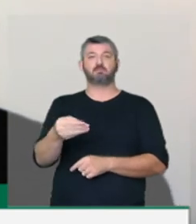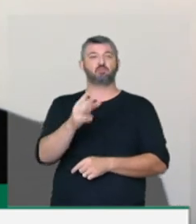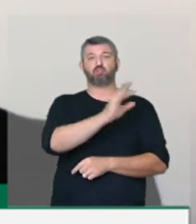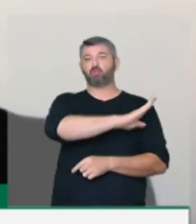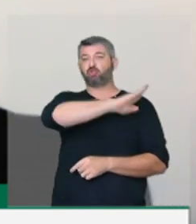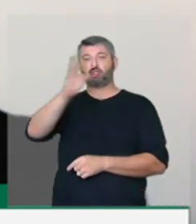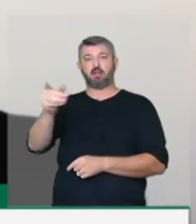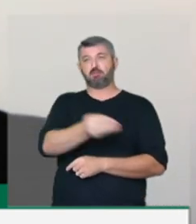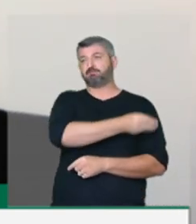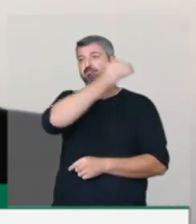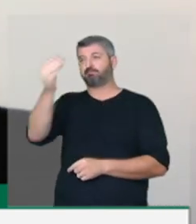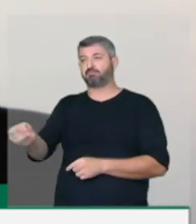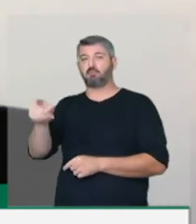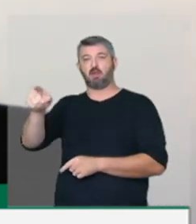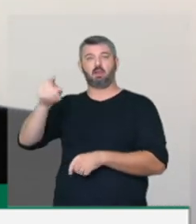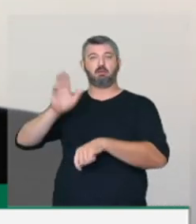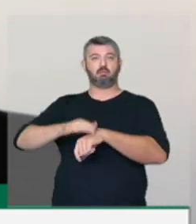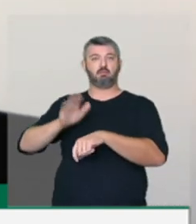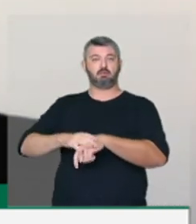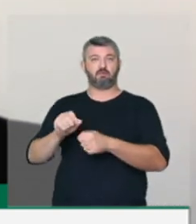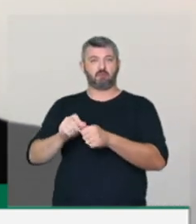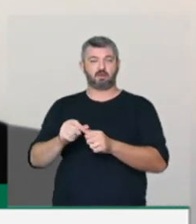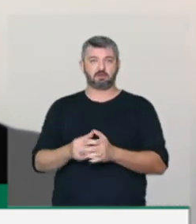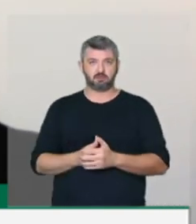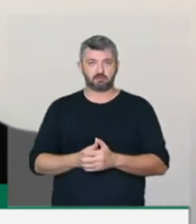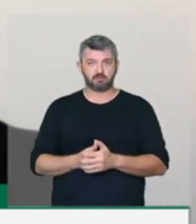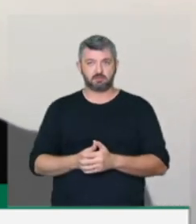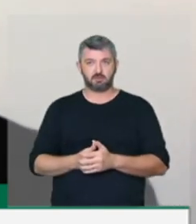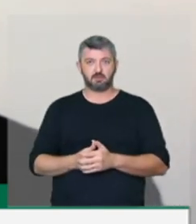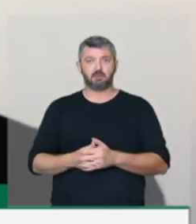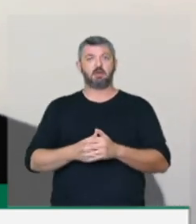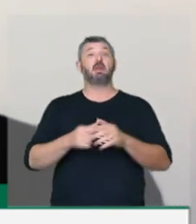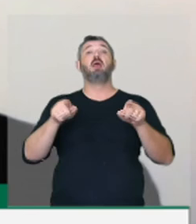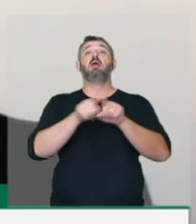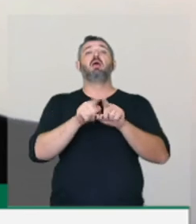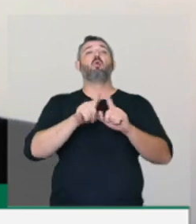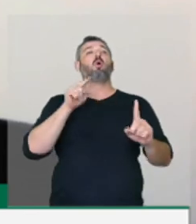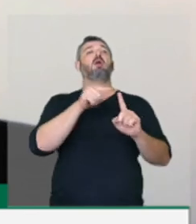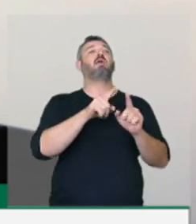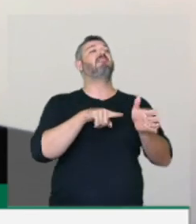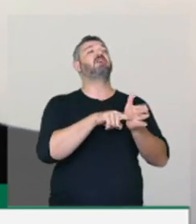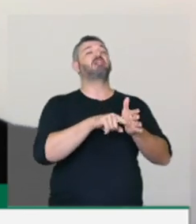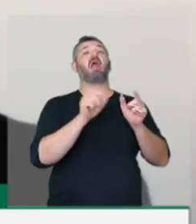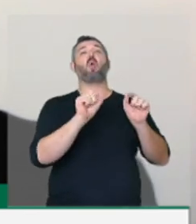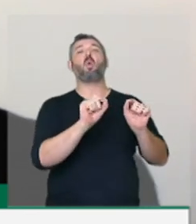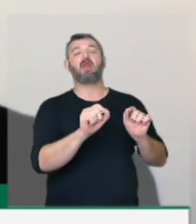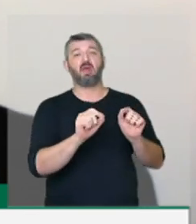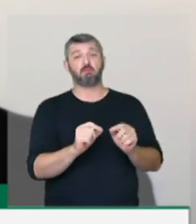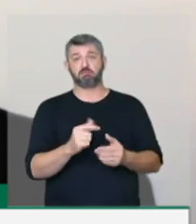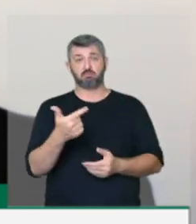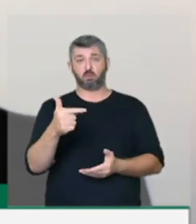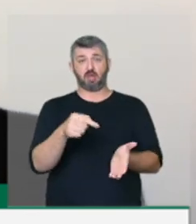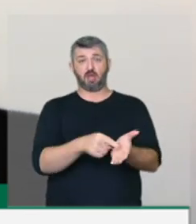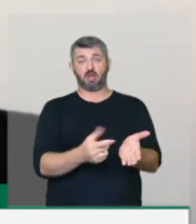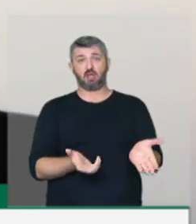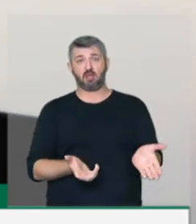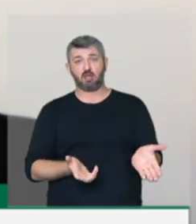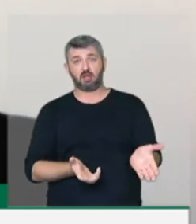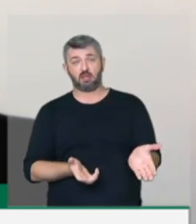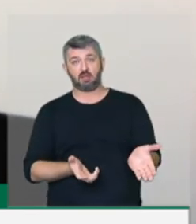por fim, não traz qualquer fato definido para ser apurado, conforme já antecipado. Dessa